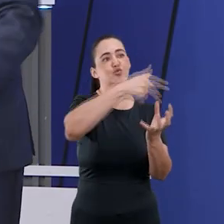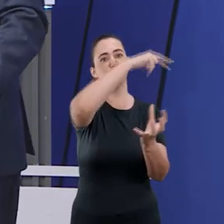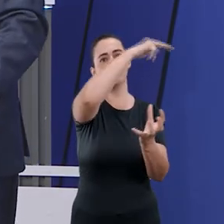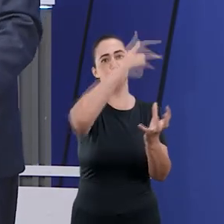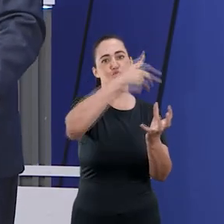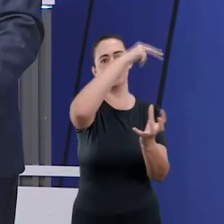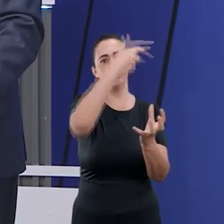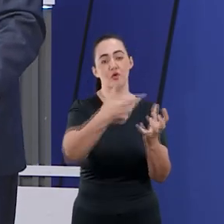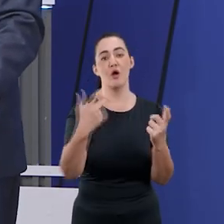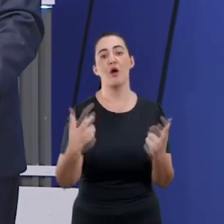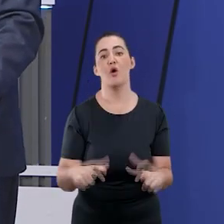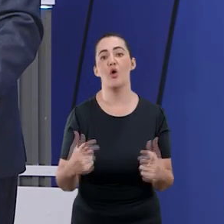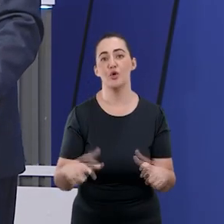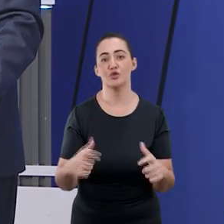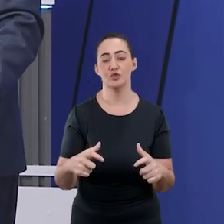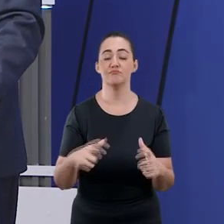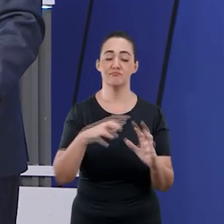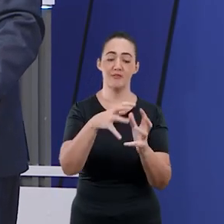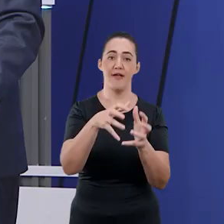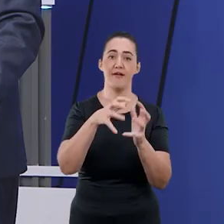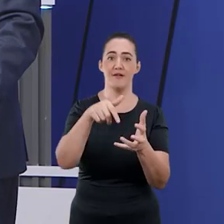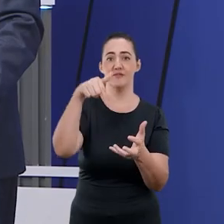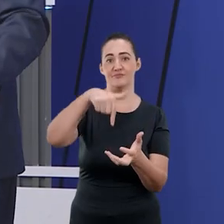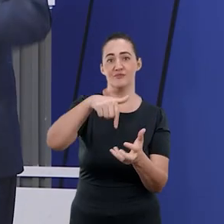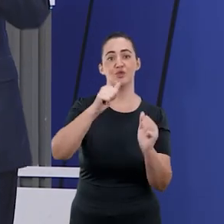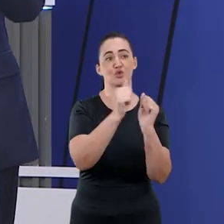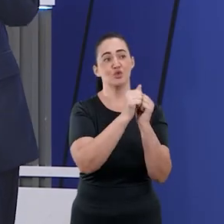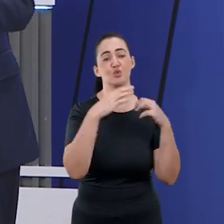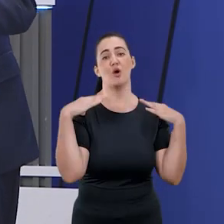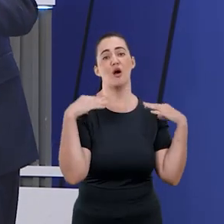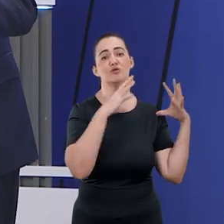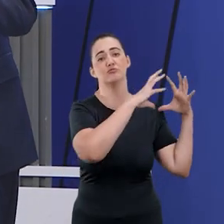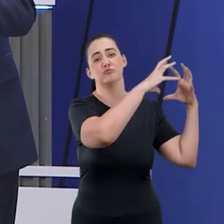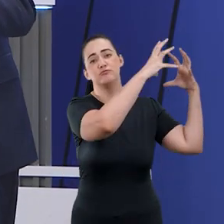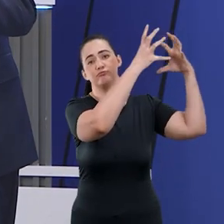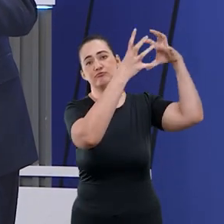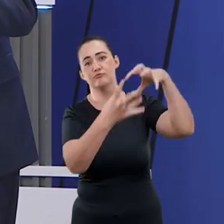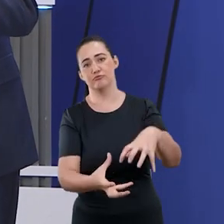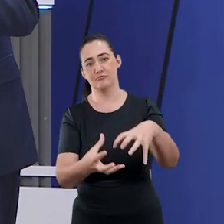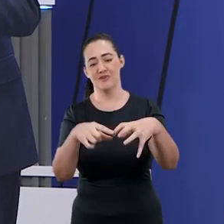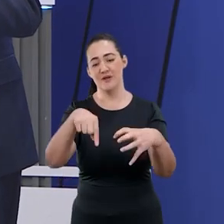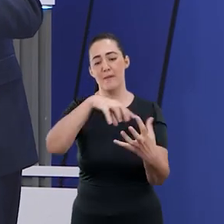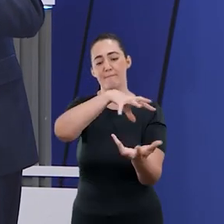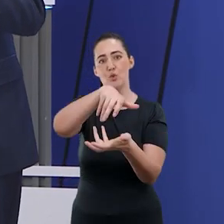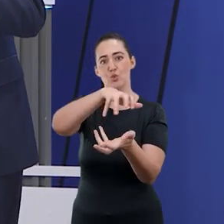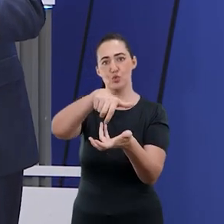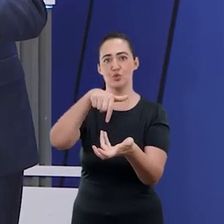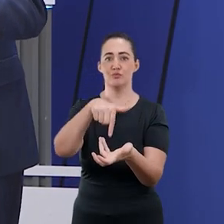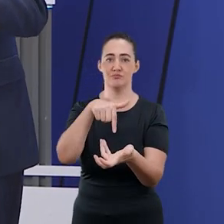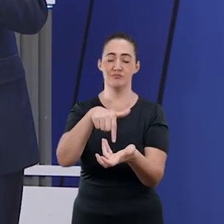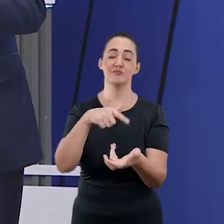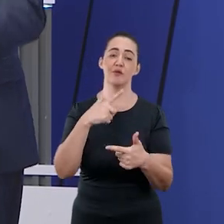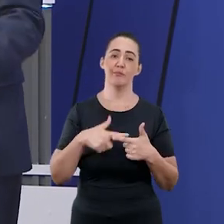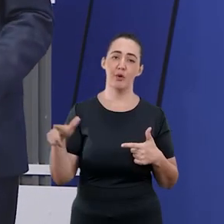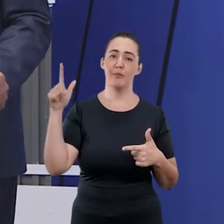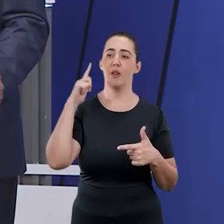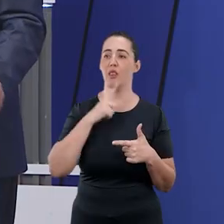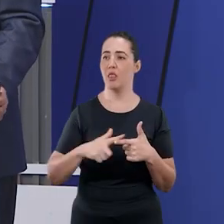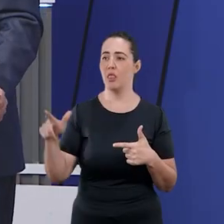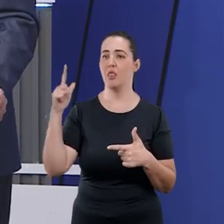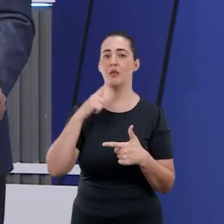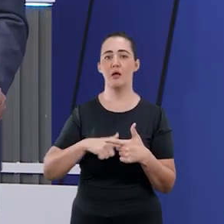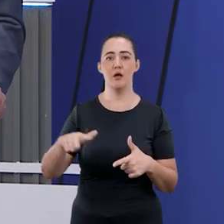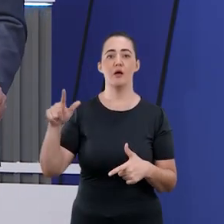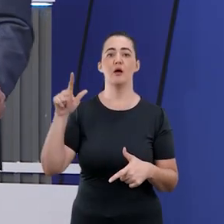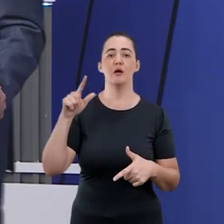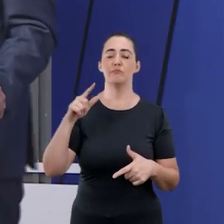é que ele está agora? Ele foi atirado para a terra, junto com os seus anjos. É aqui, nesse mundo, que ele está, causando problemas e dificuldades